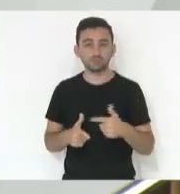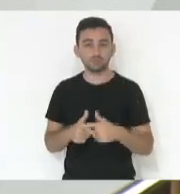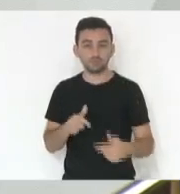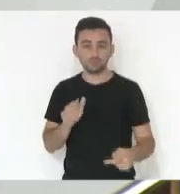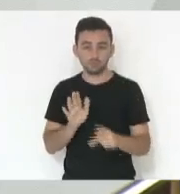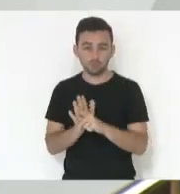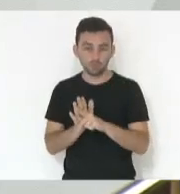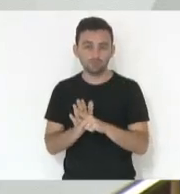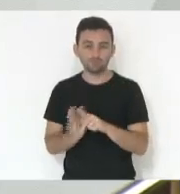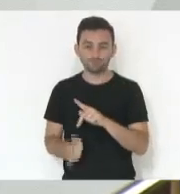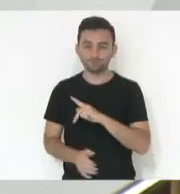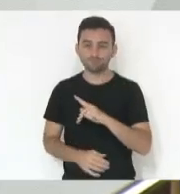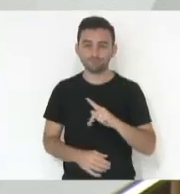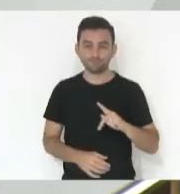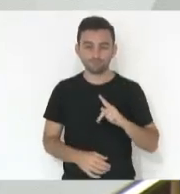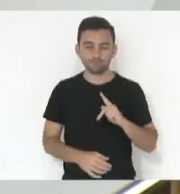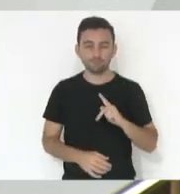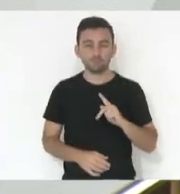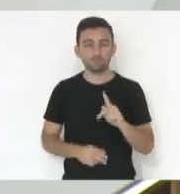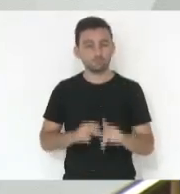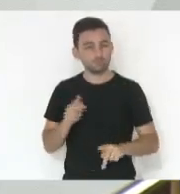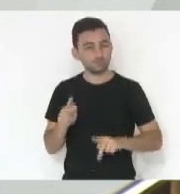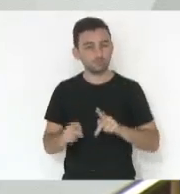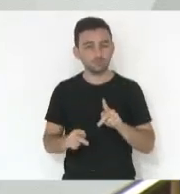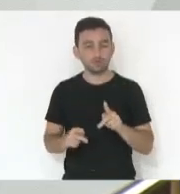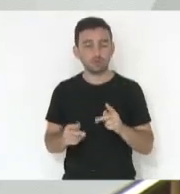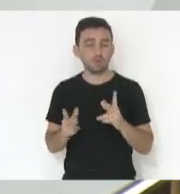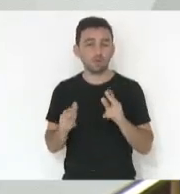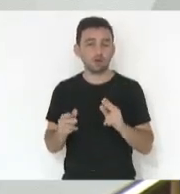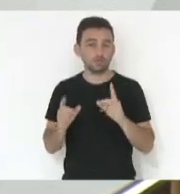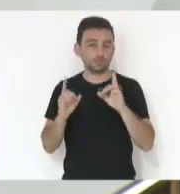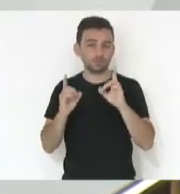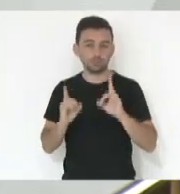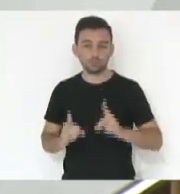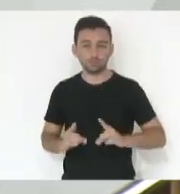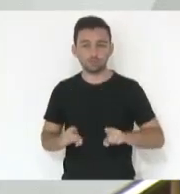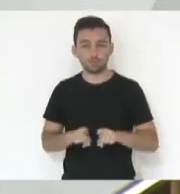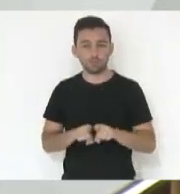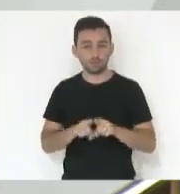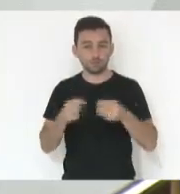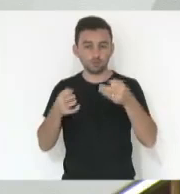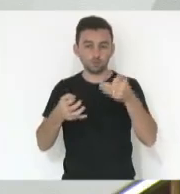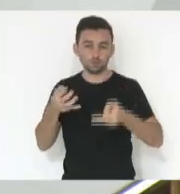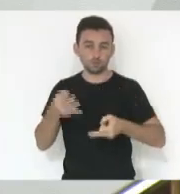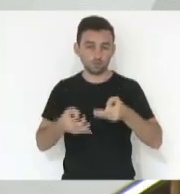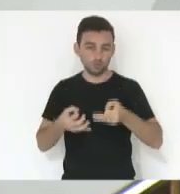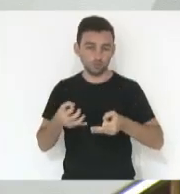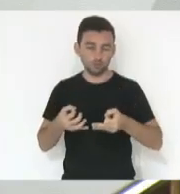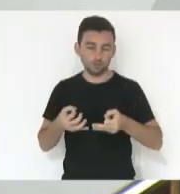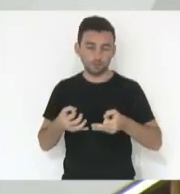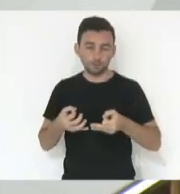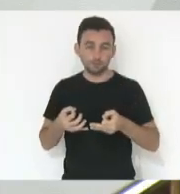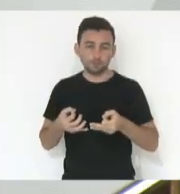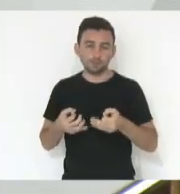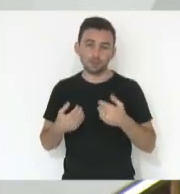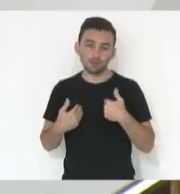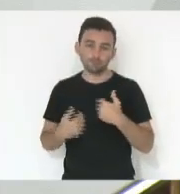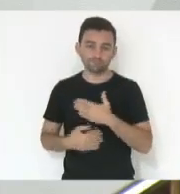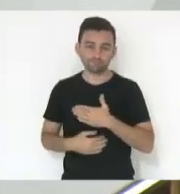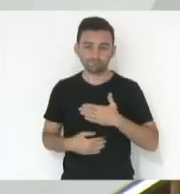são públicos, como direito e a justiça. Então, eu gostaria